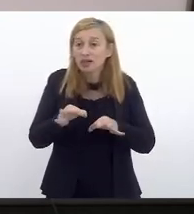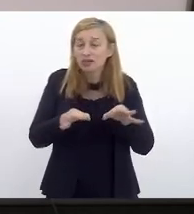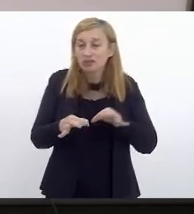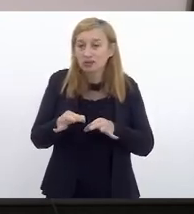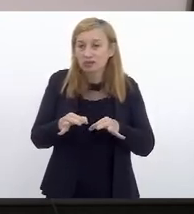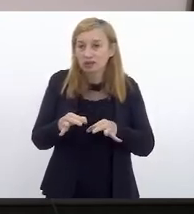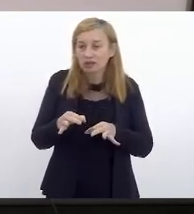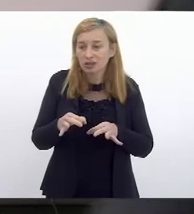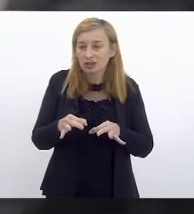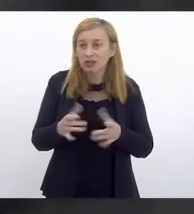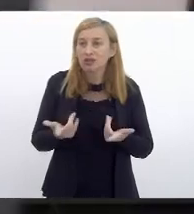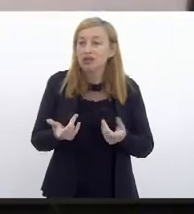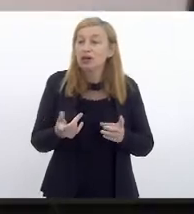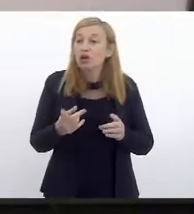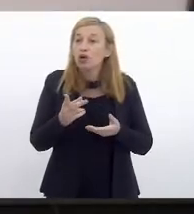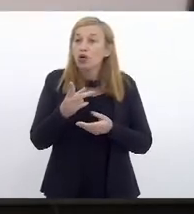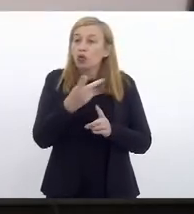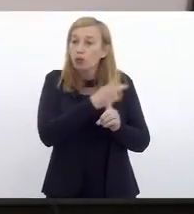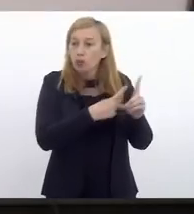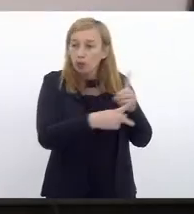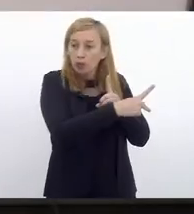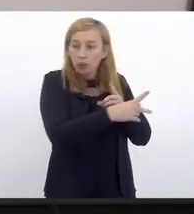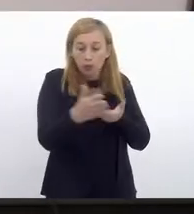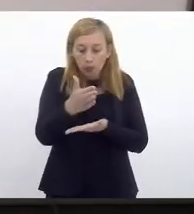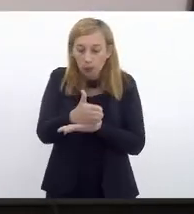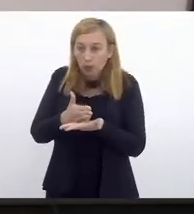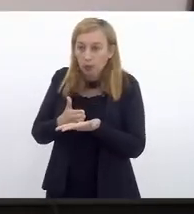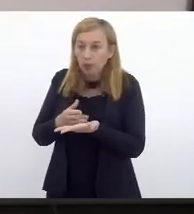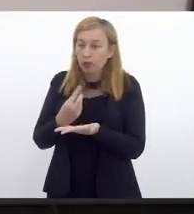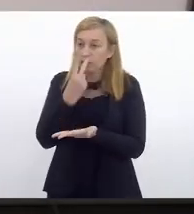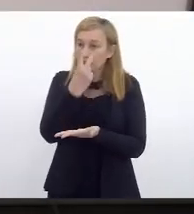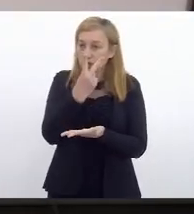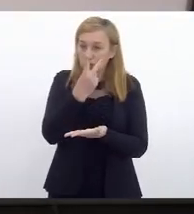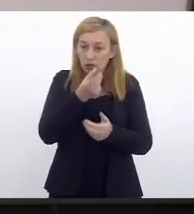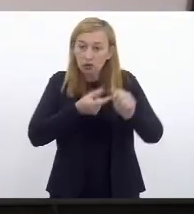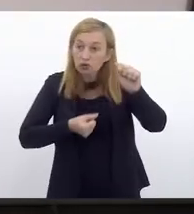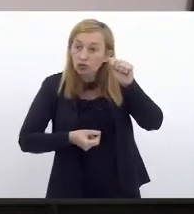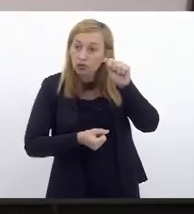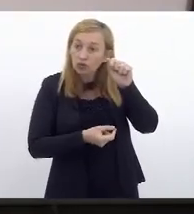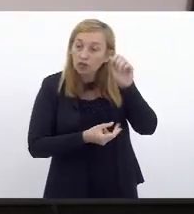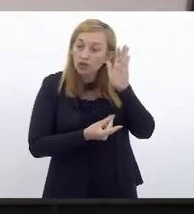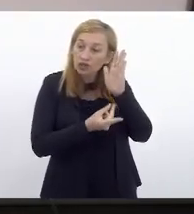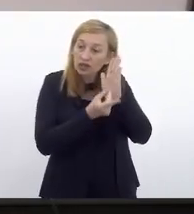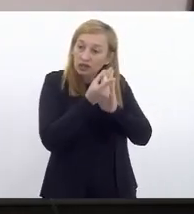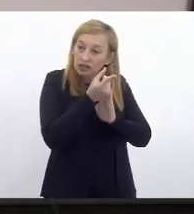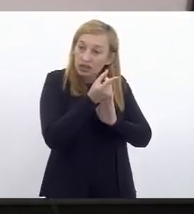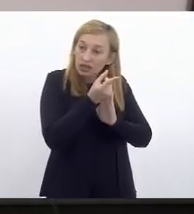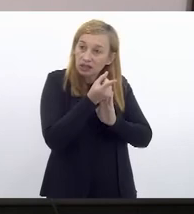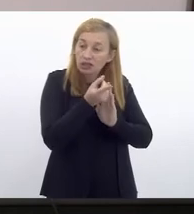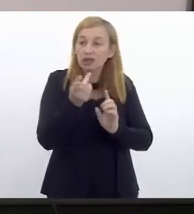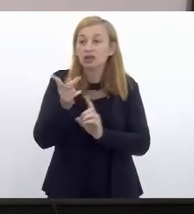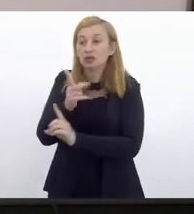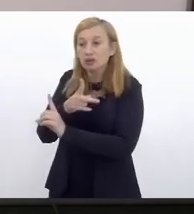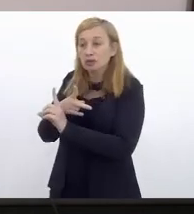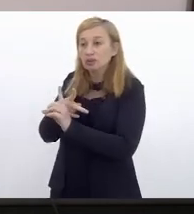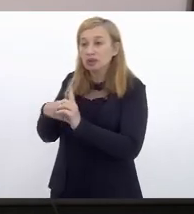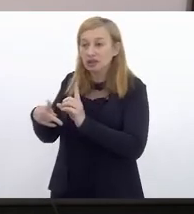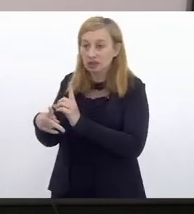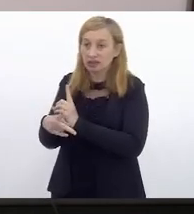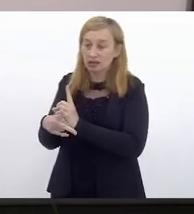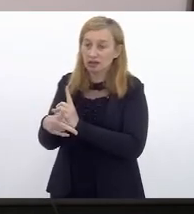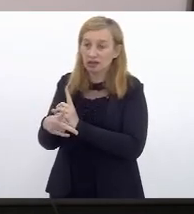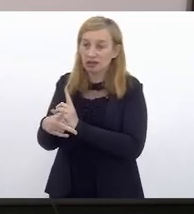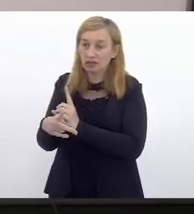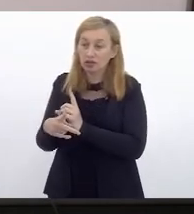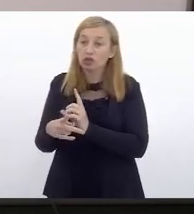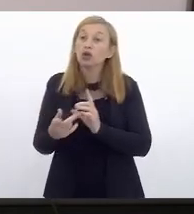Previdência está aberto em dois: o financeiro e o previdenciário.